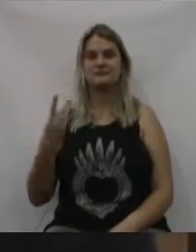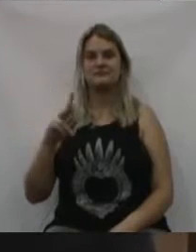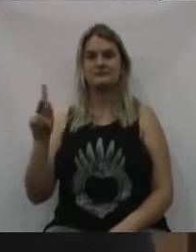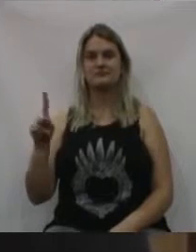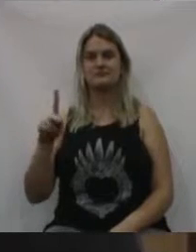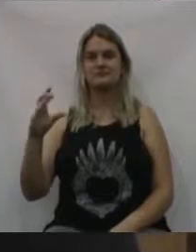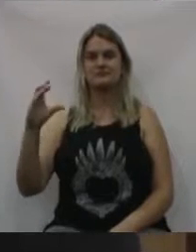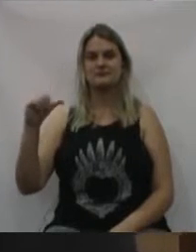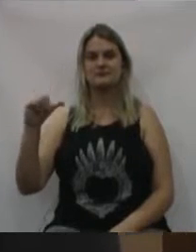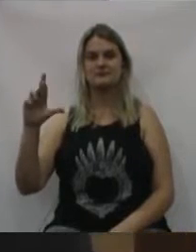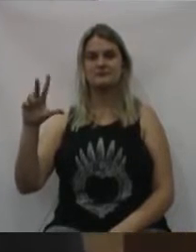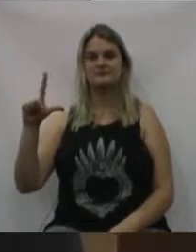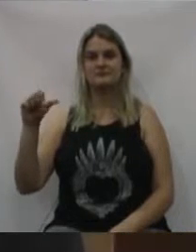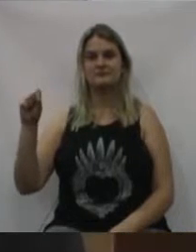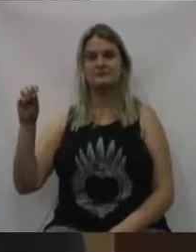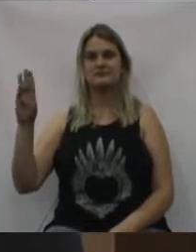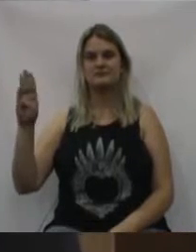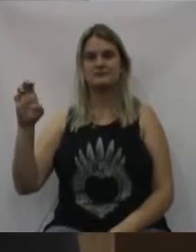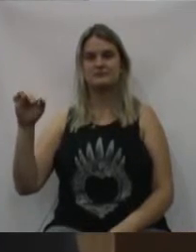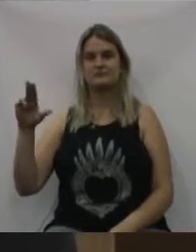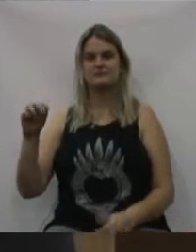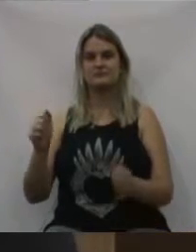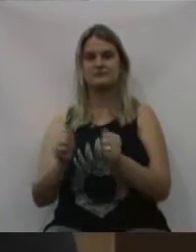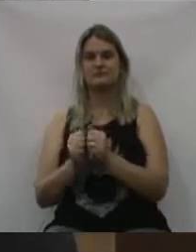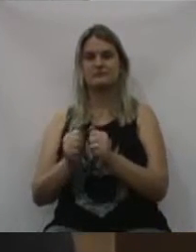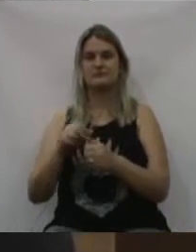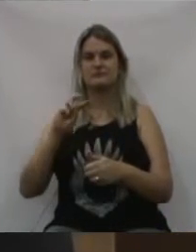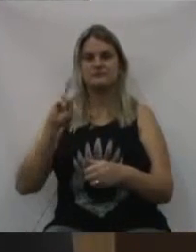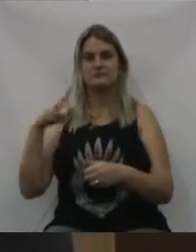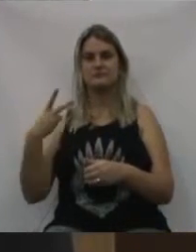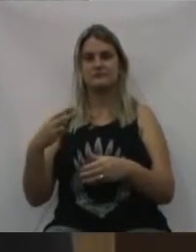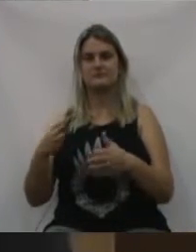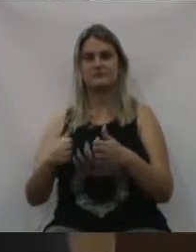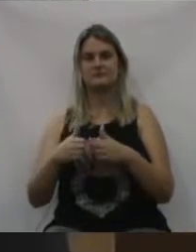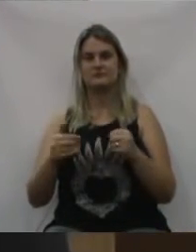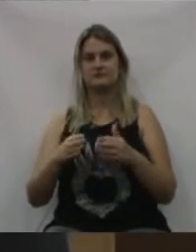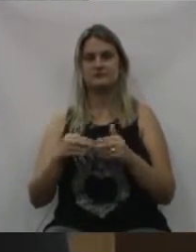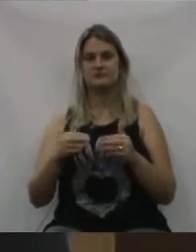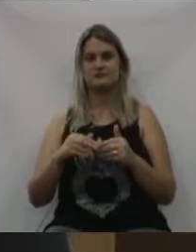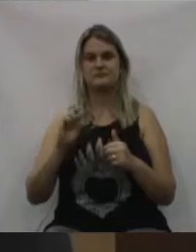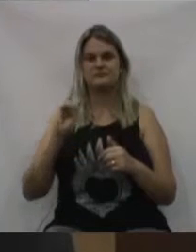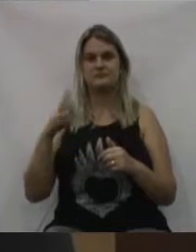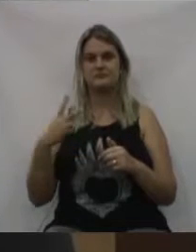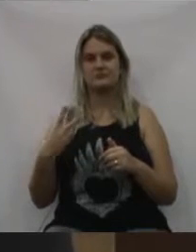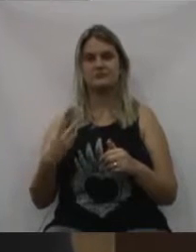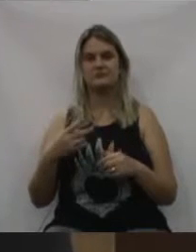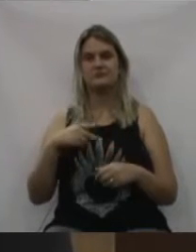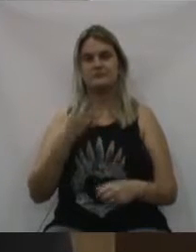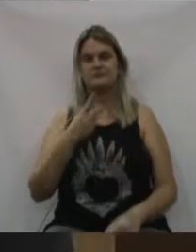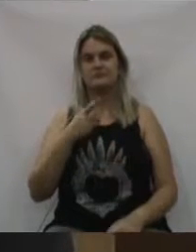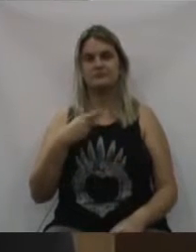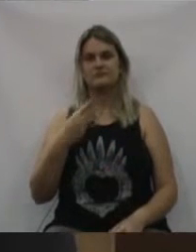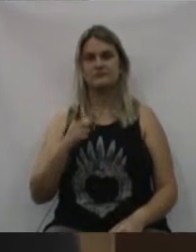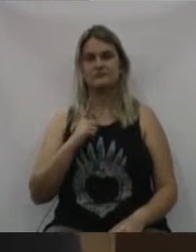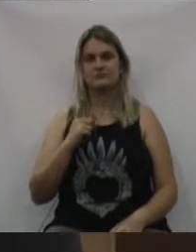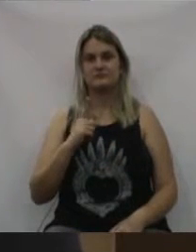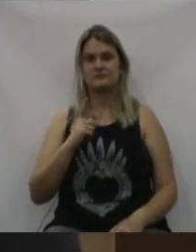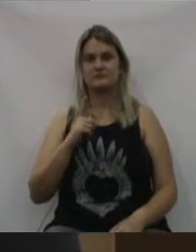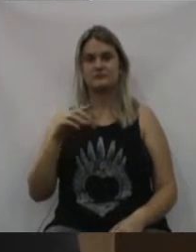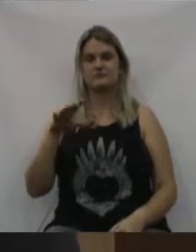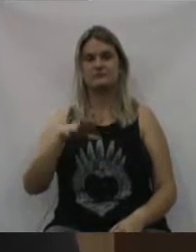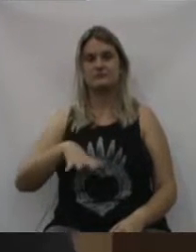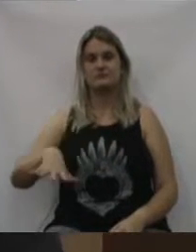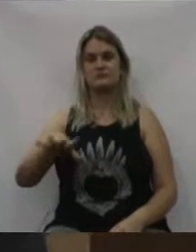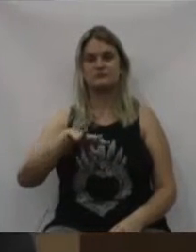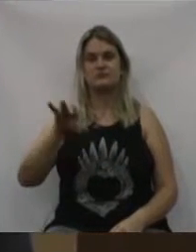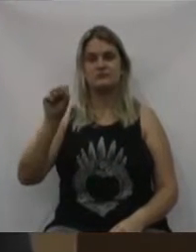Vereador Professor Carlos Bueno fazendo um requerimento juntamente com seus e colegas pares aqui na câmara no sentido de contemplar